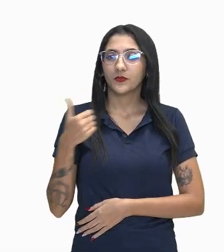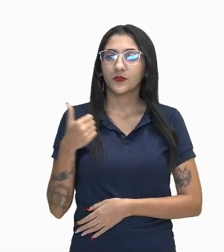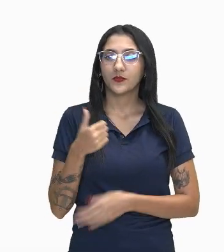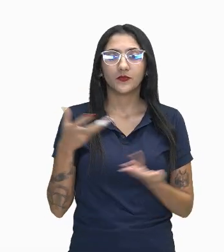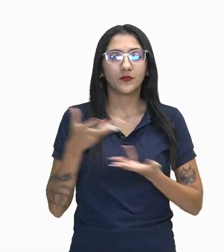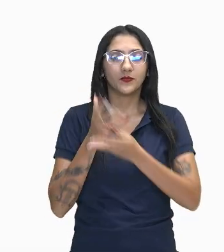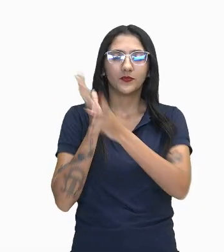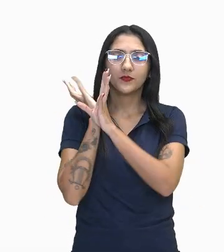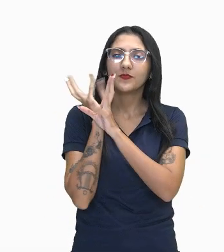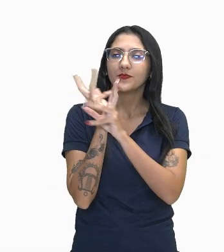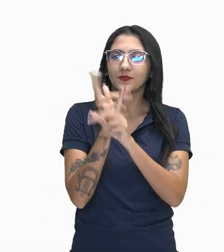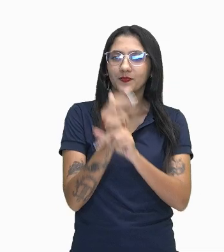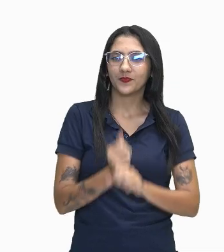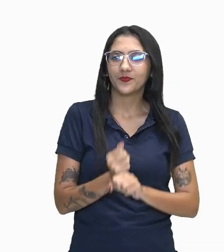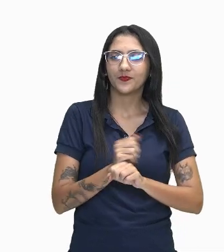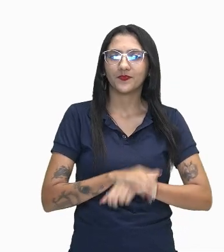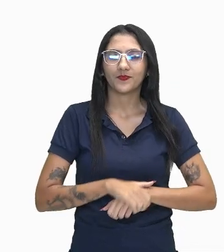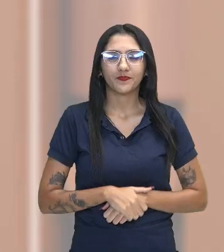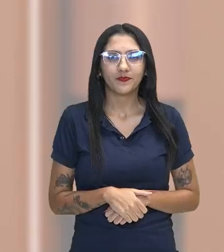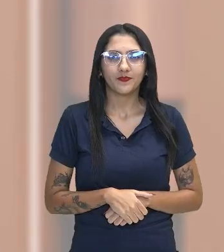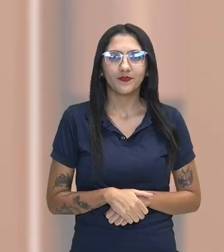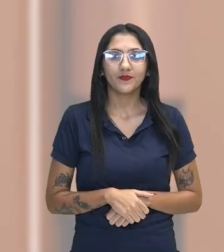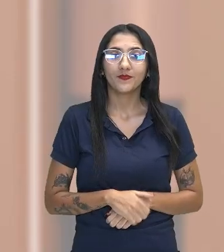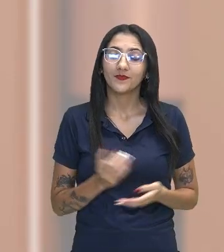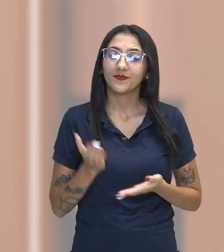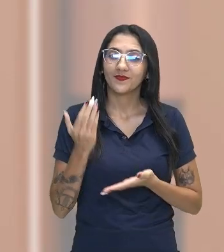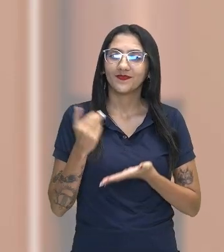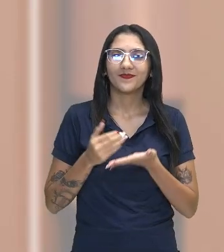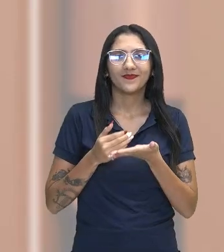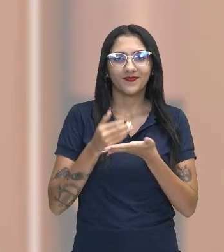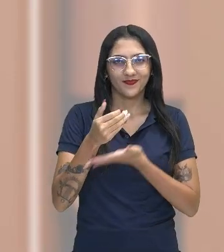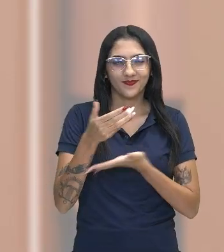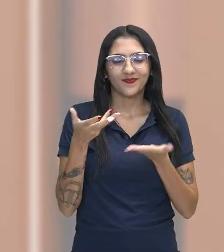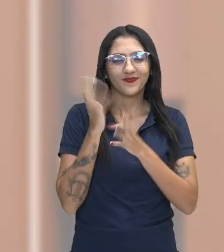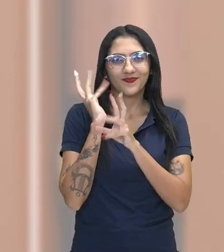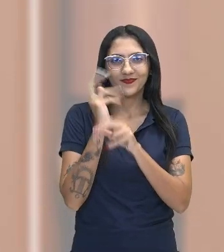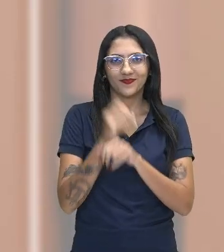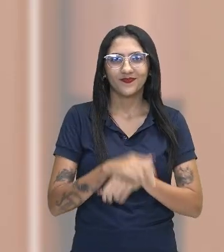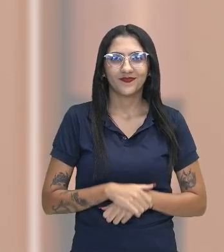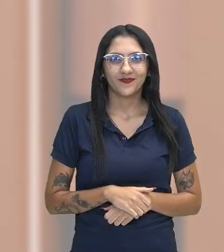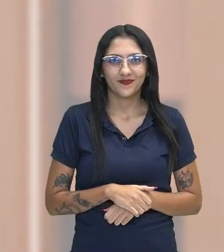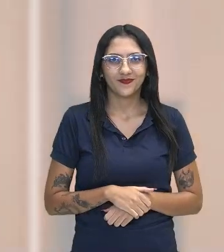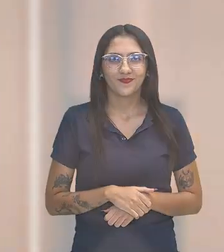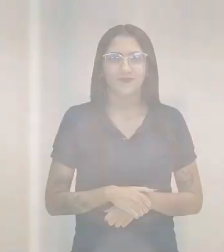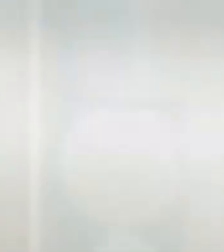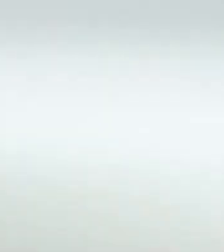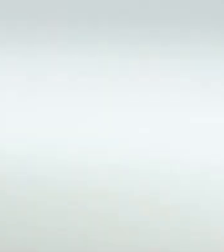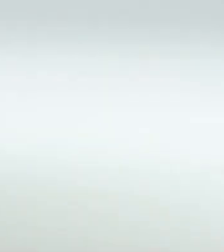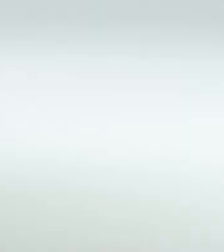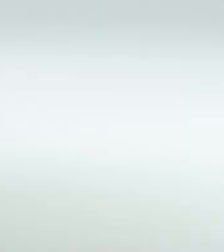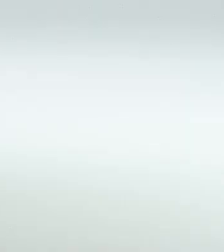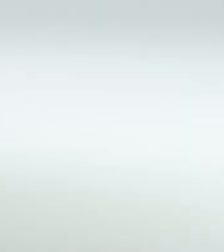revisão e a avaliação. Então, vamos para o momento aí da nossa aula.